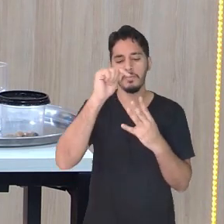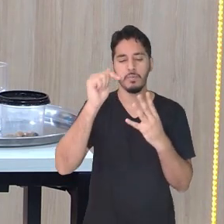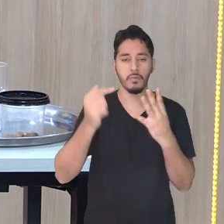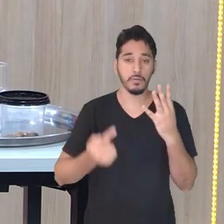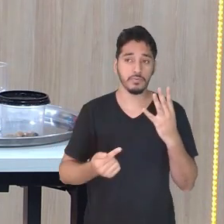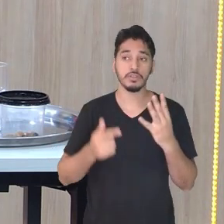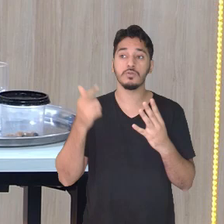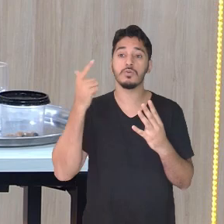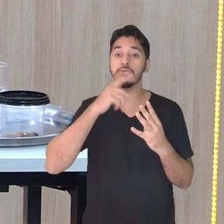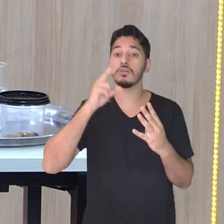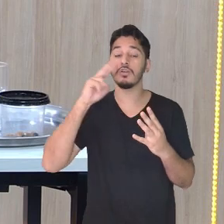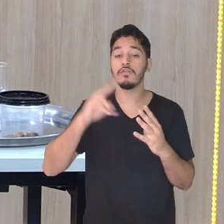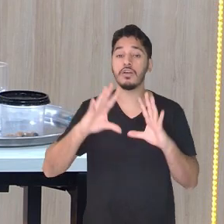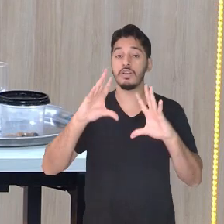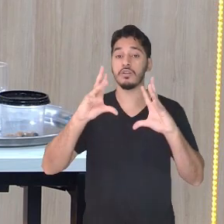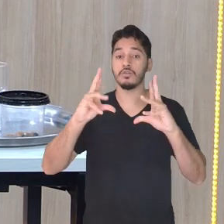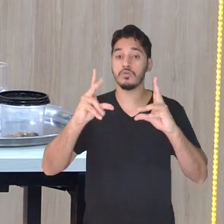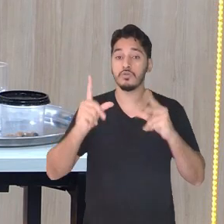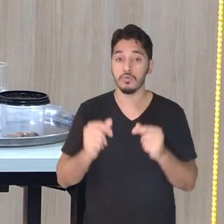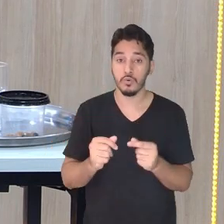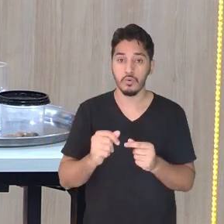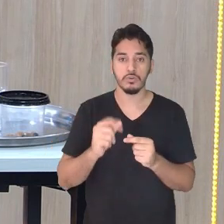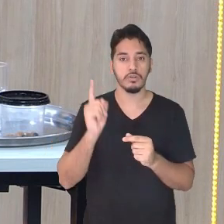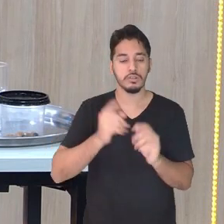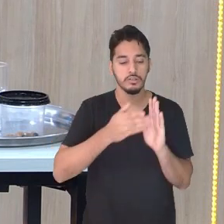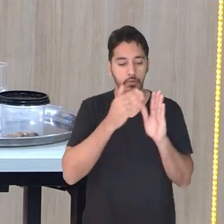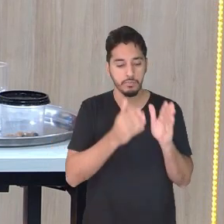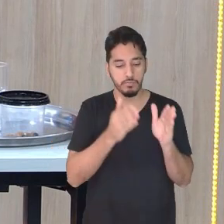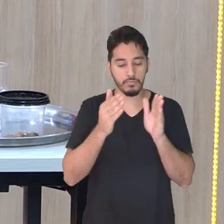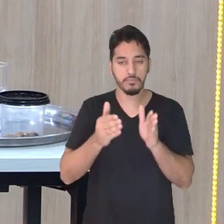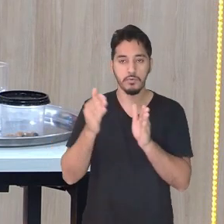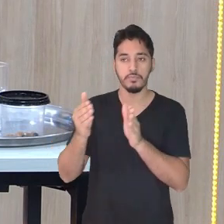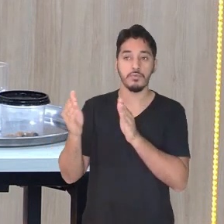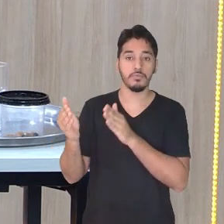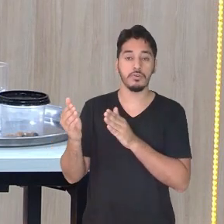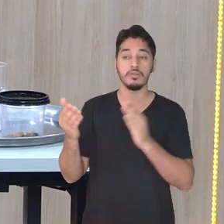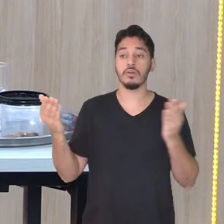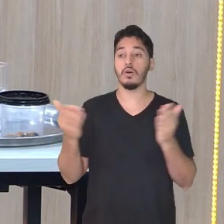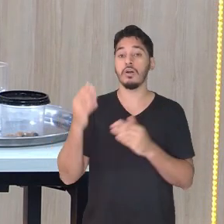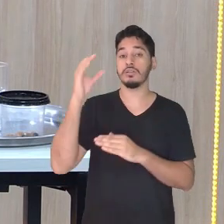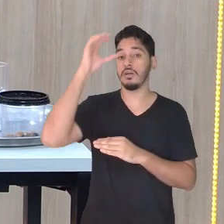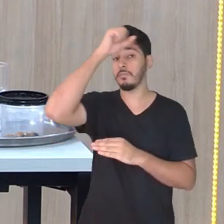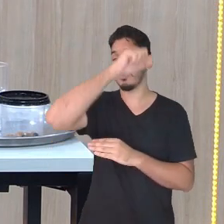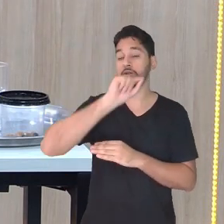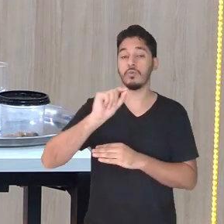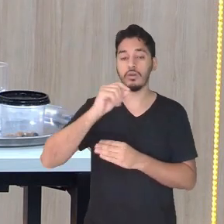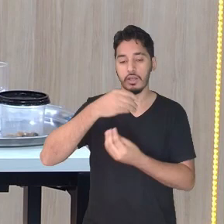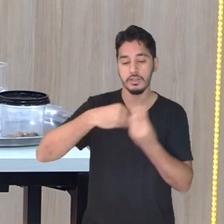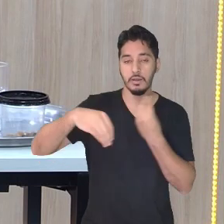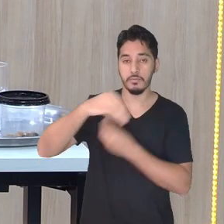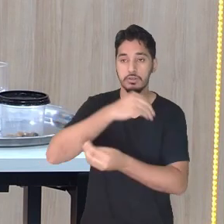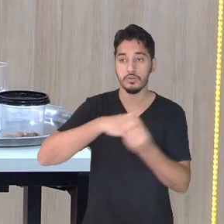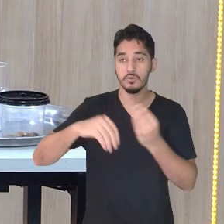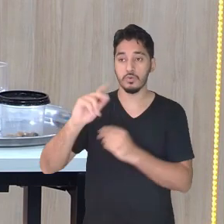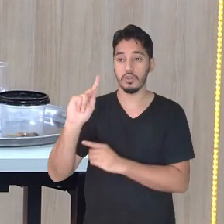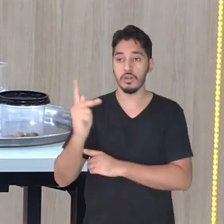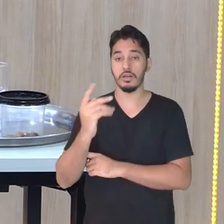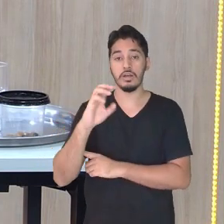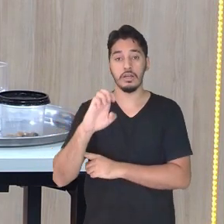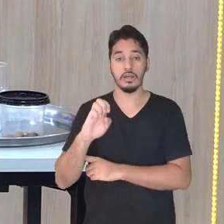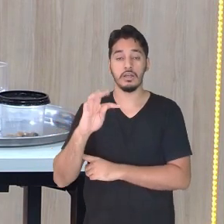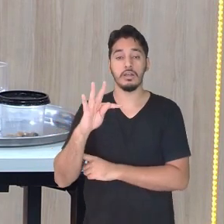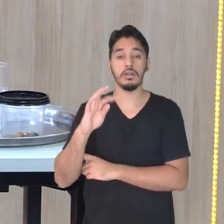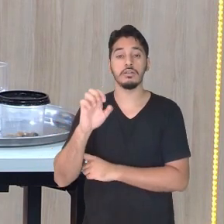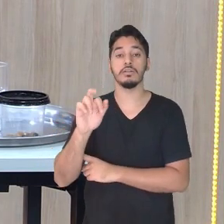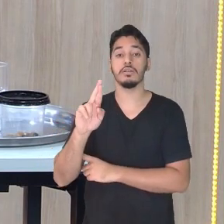Então, a gente consegue ver todas as fases. Então, a gente agora aprendeu o quê? Na mistura heterogênea não é só